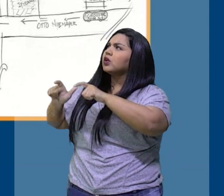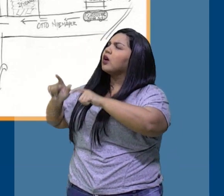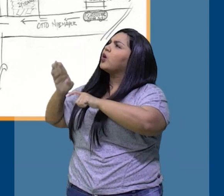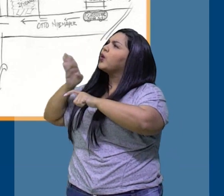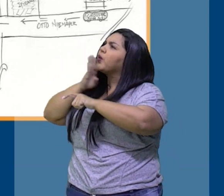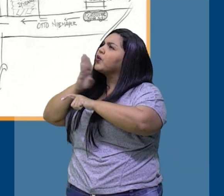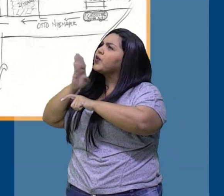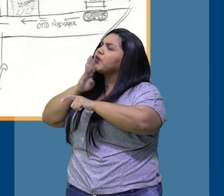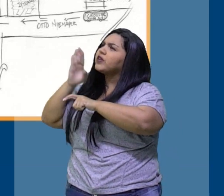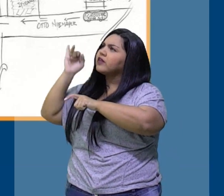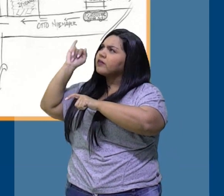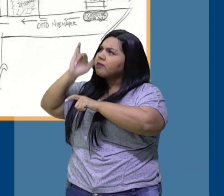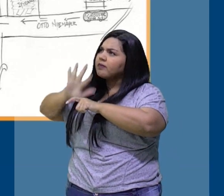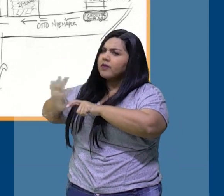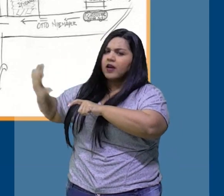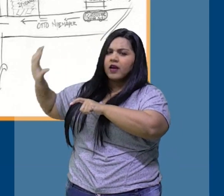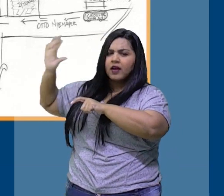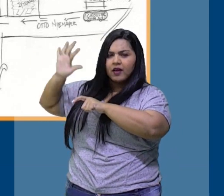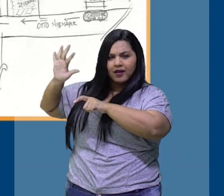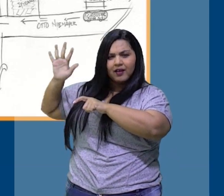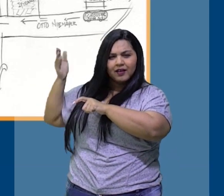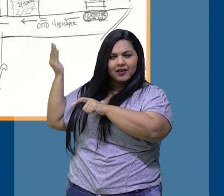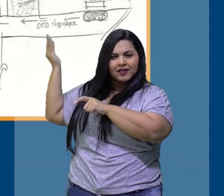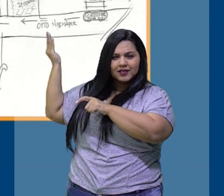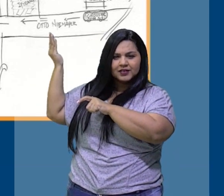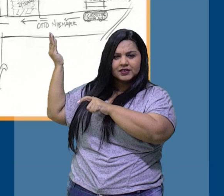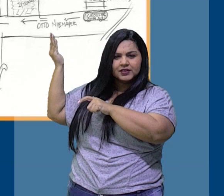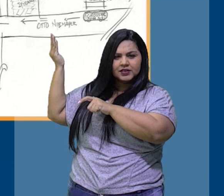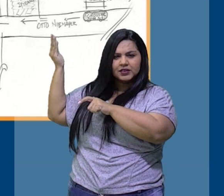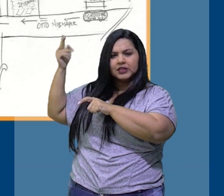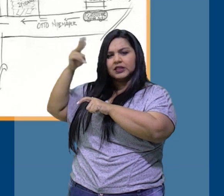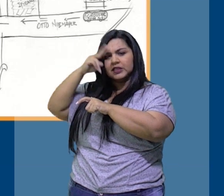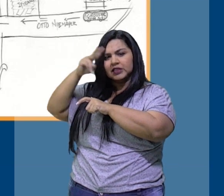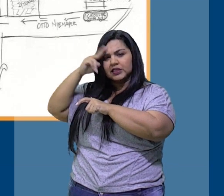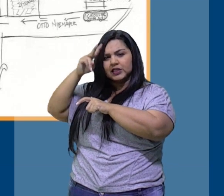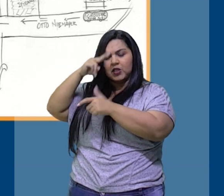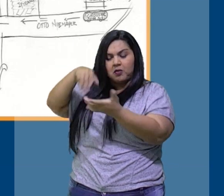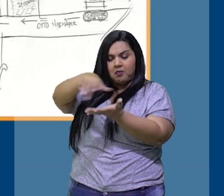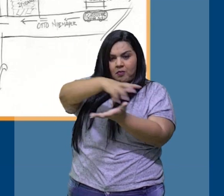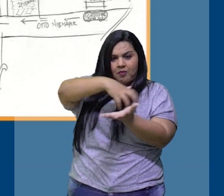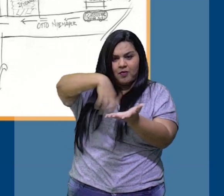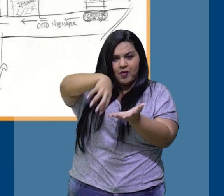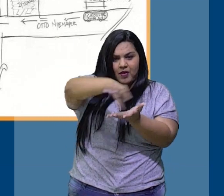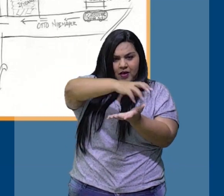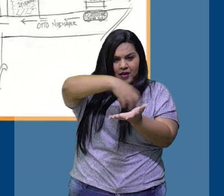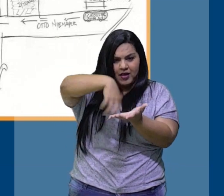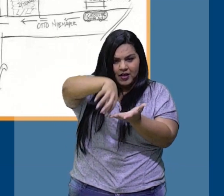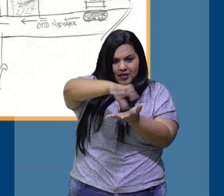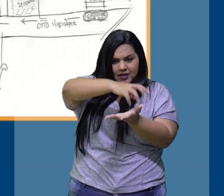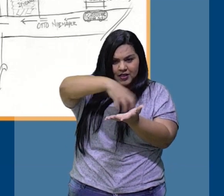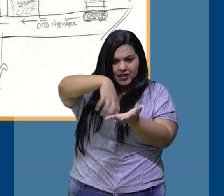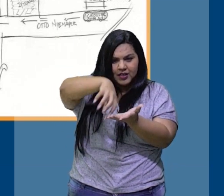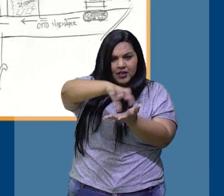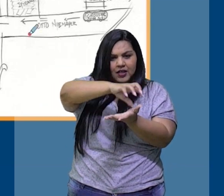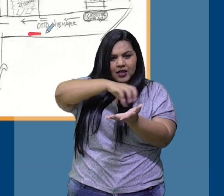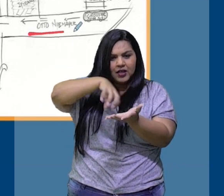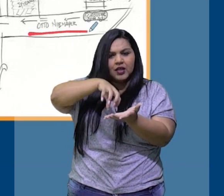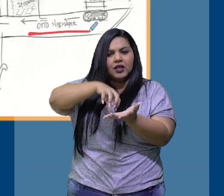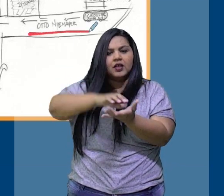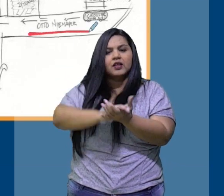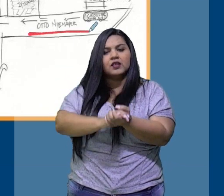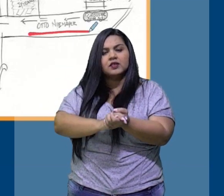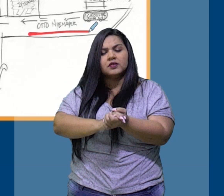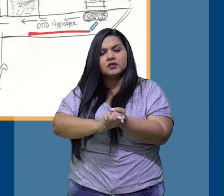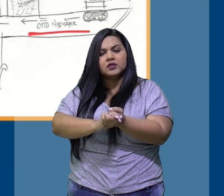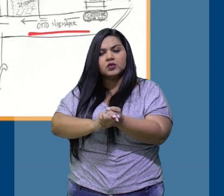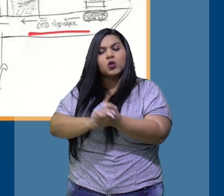essa imagem, olha, lembra que eu falei para vocês dos pontos de referência? Olha, aqui ele colocou uma praça, né? Colocou aqui o